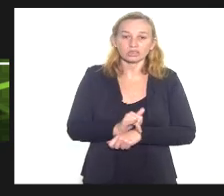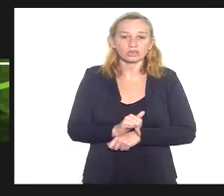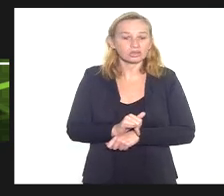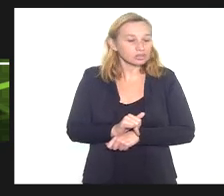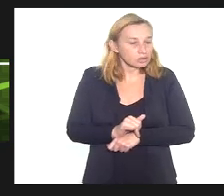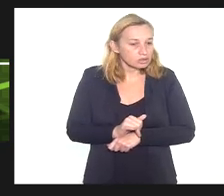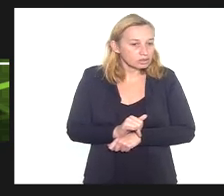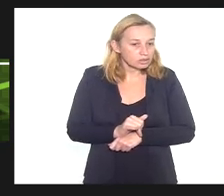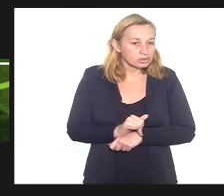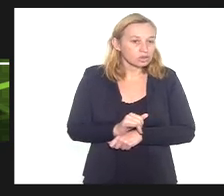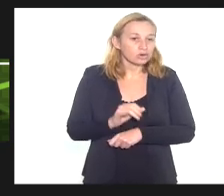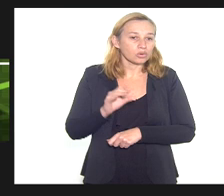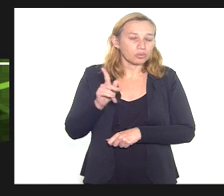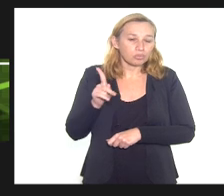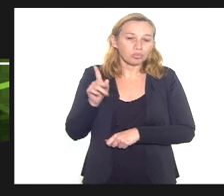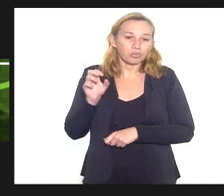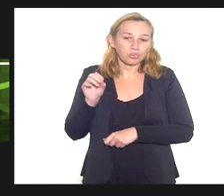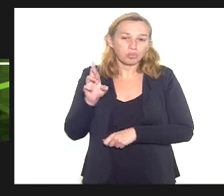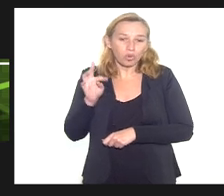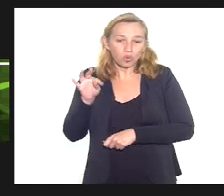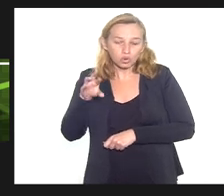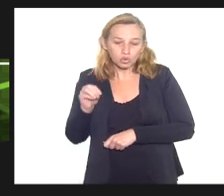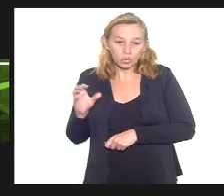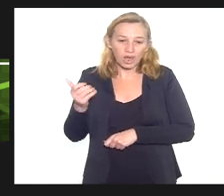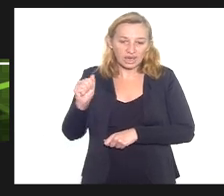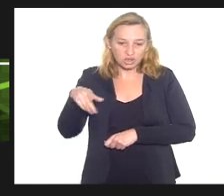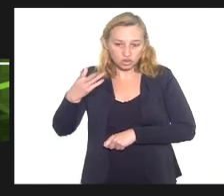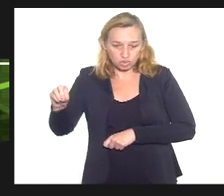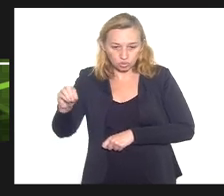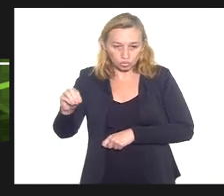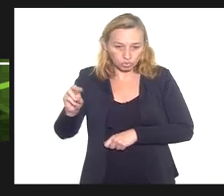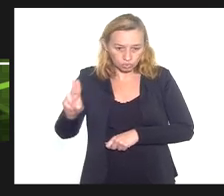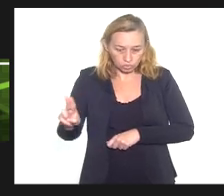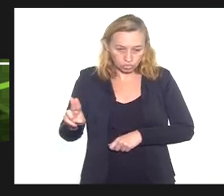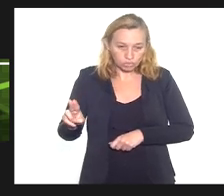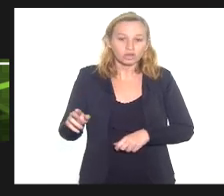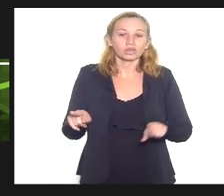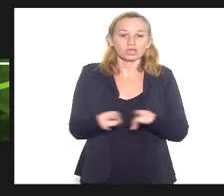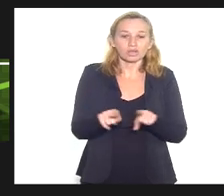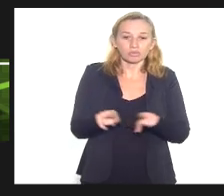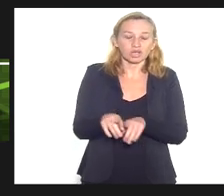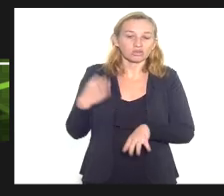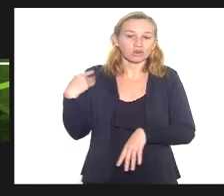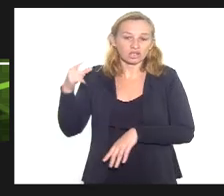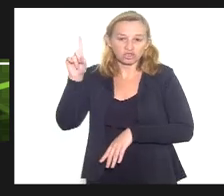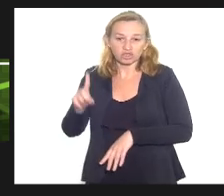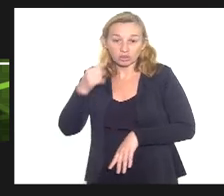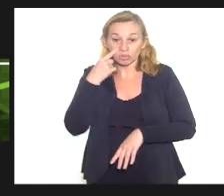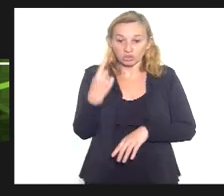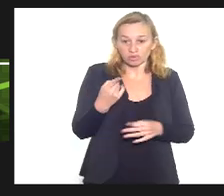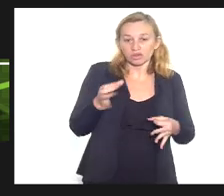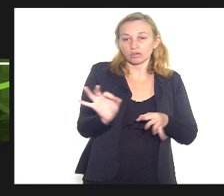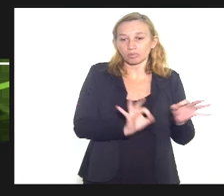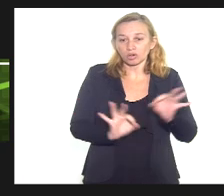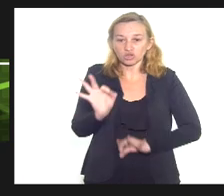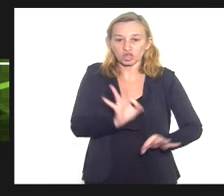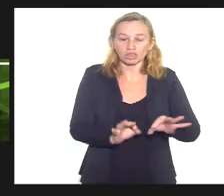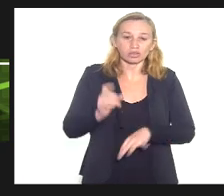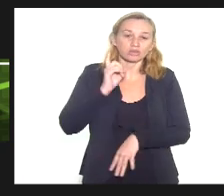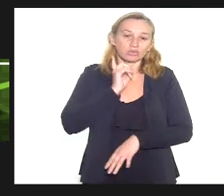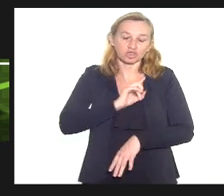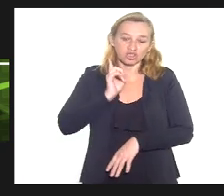no Porto do Açu. No portfólio ao lado direito, podem visualizar também projetos em Minas